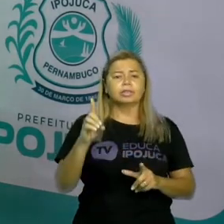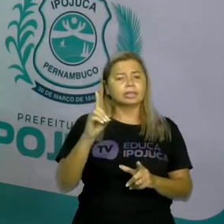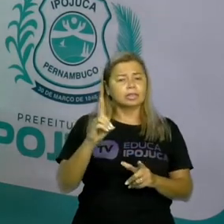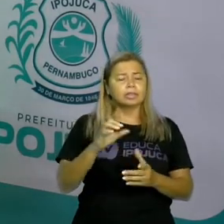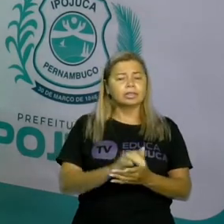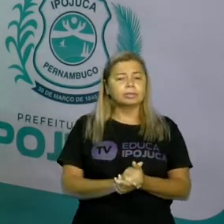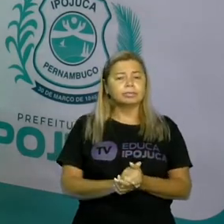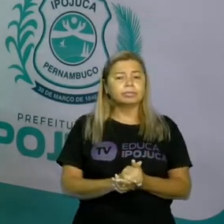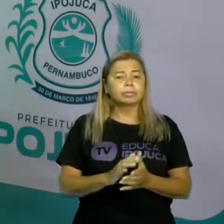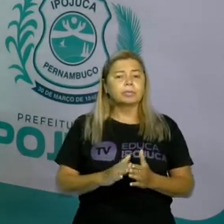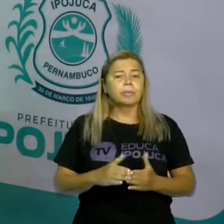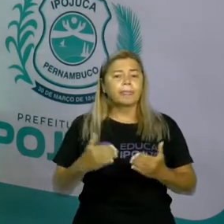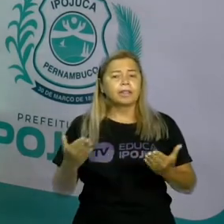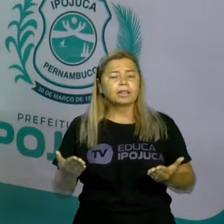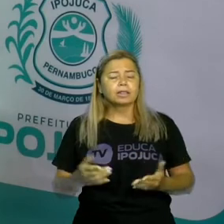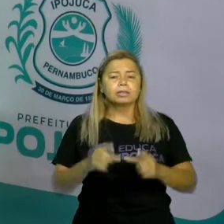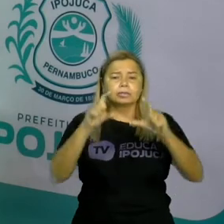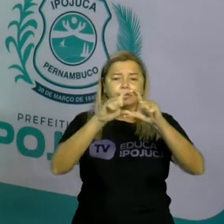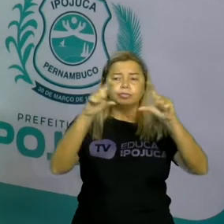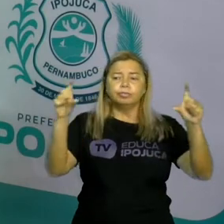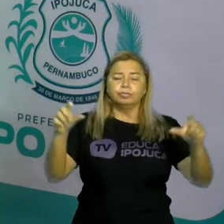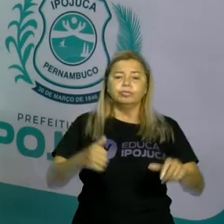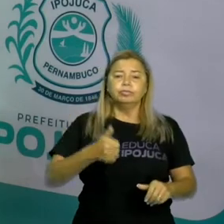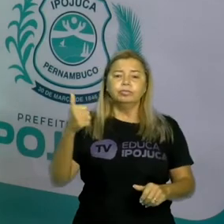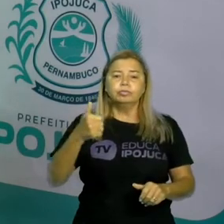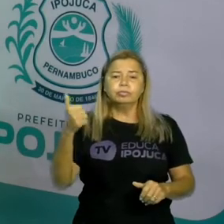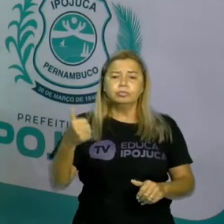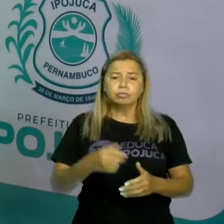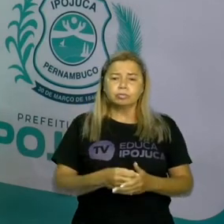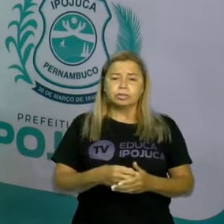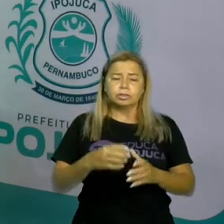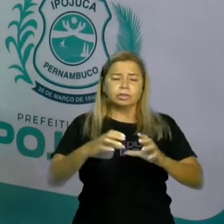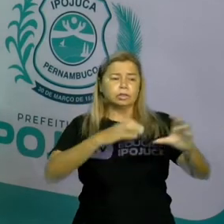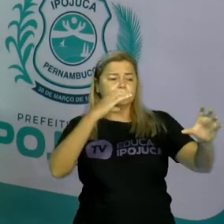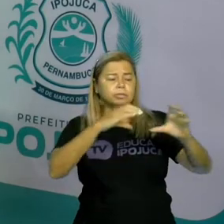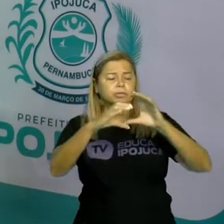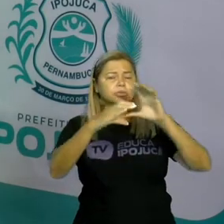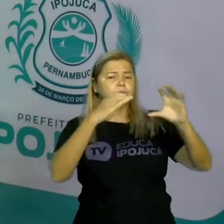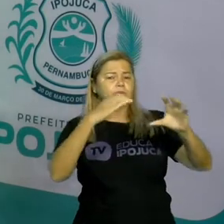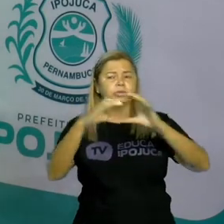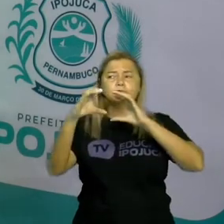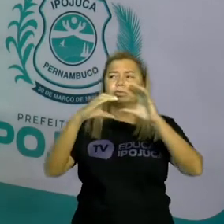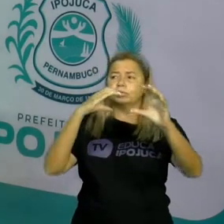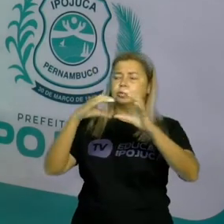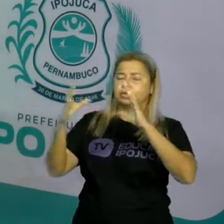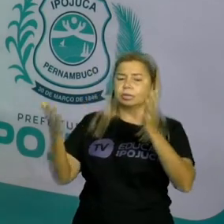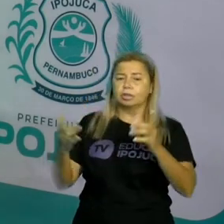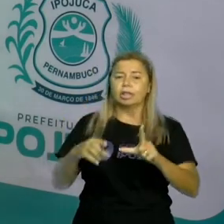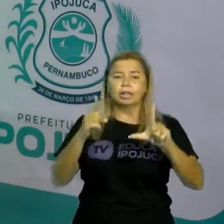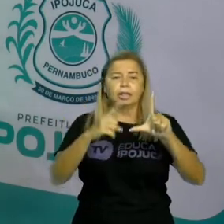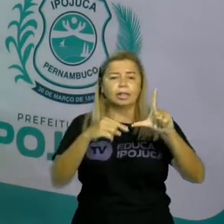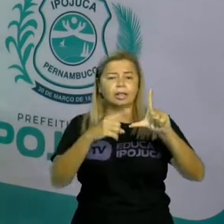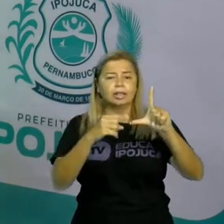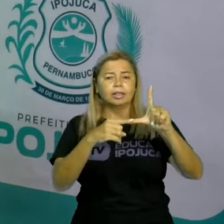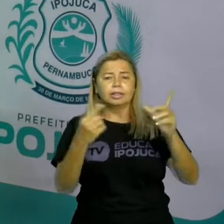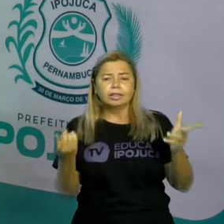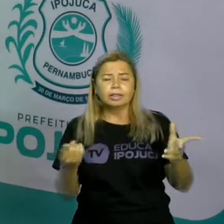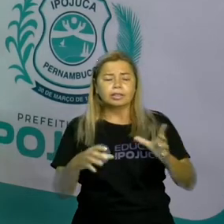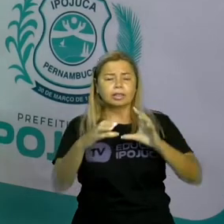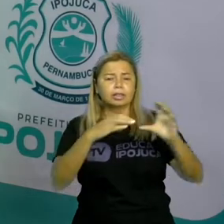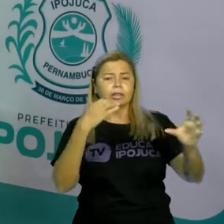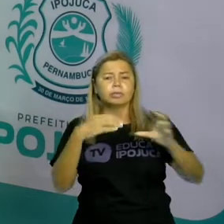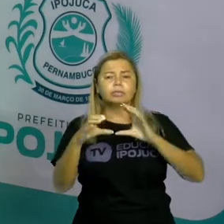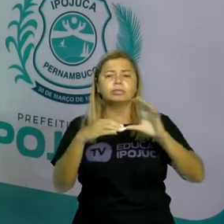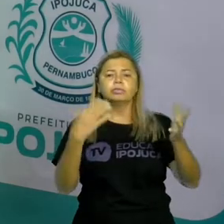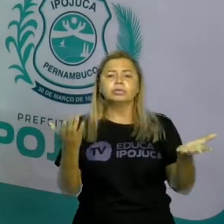assim como na frase 1, a palavra utilizada como música, canção, quando a gente diz assim, ó, a letra desta música,